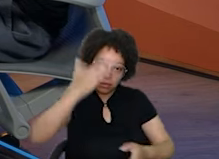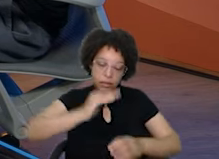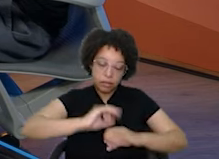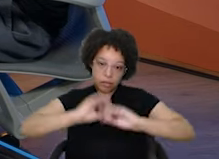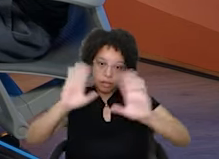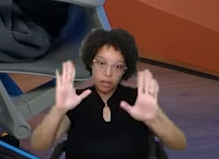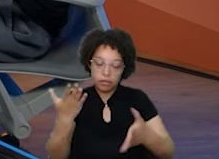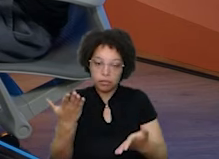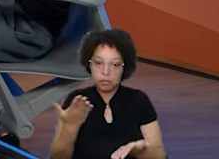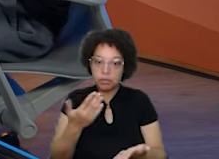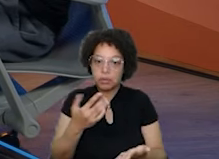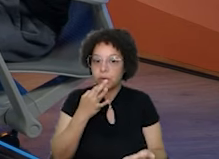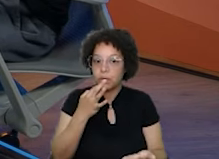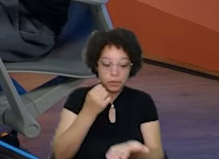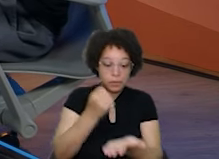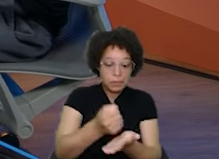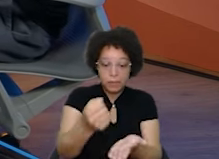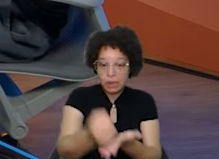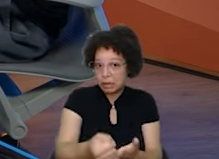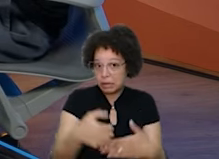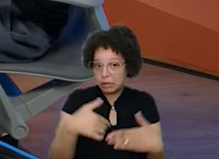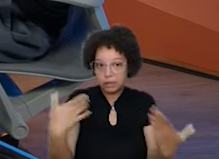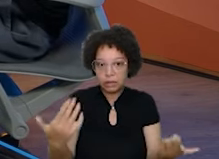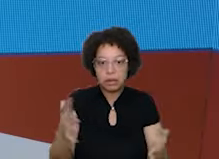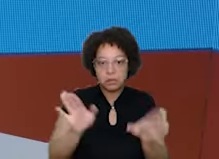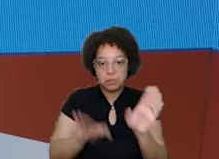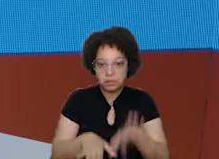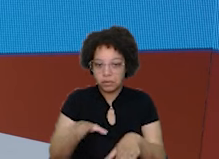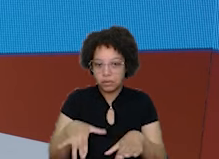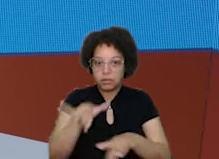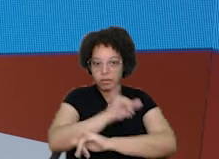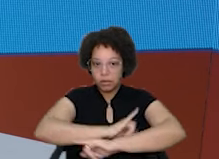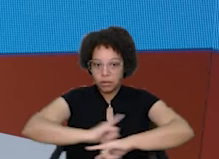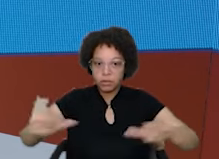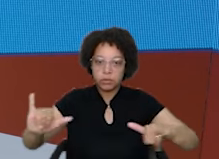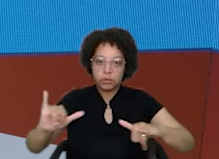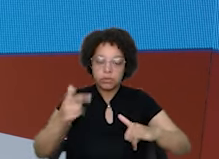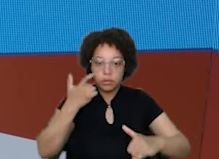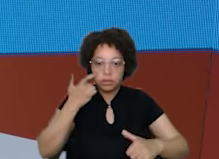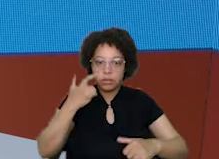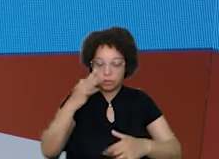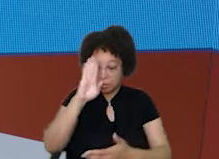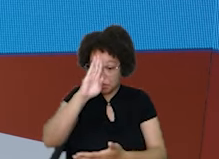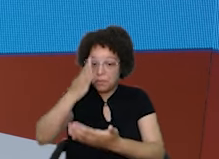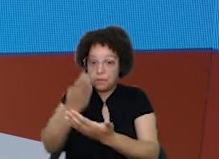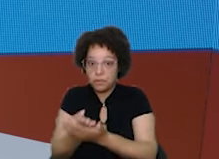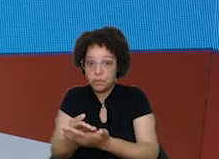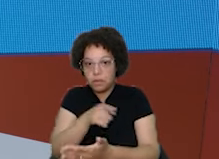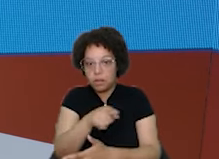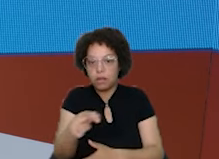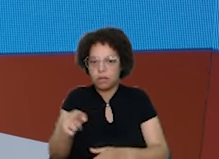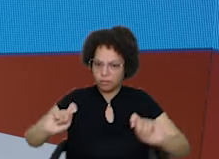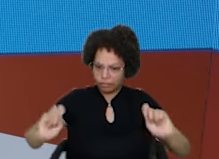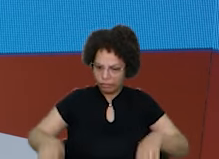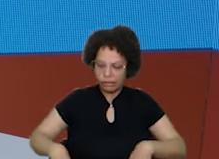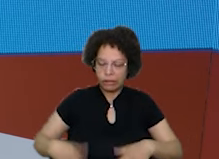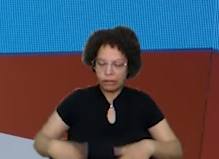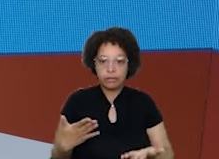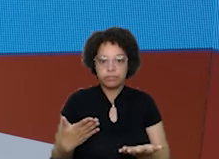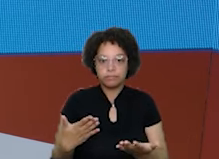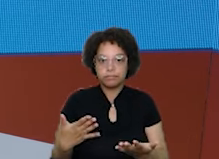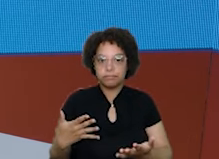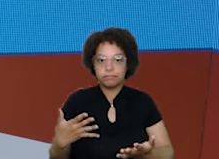ação uma situação que você tem a confiança que aquilo vai trazer um engajamento paraa sua marca que de fato